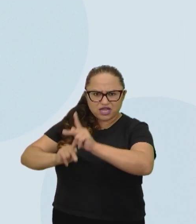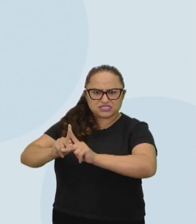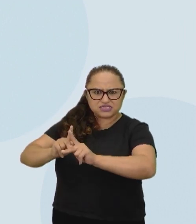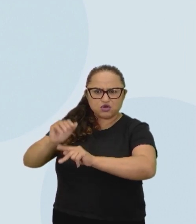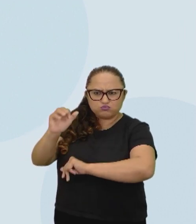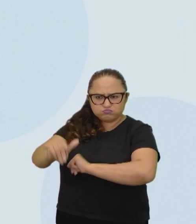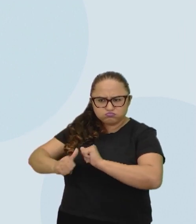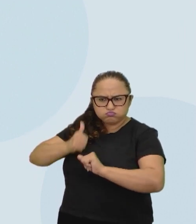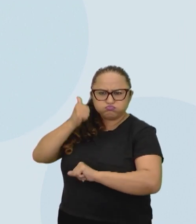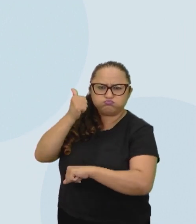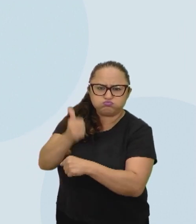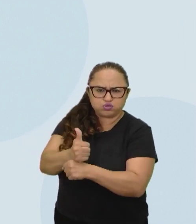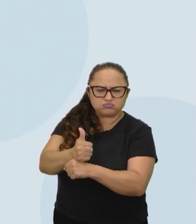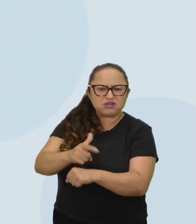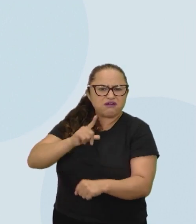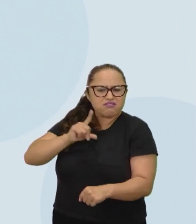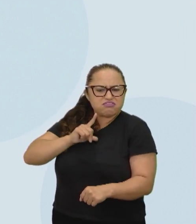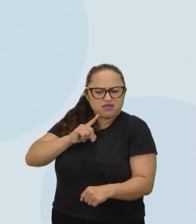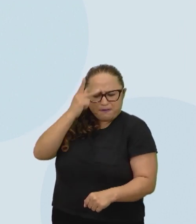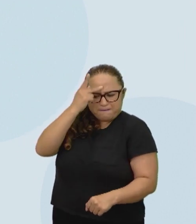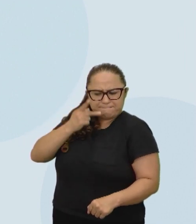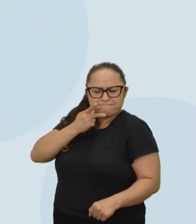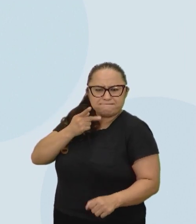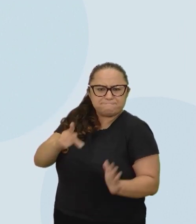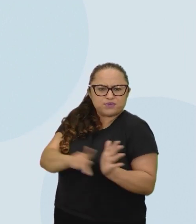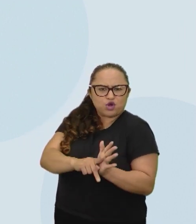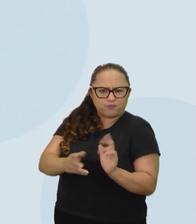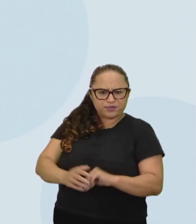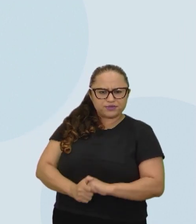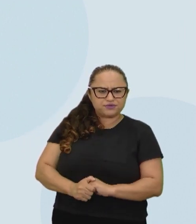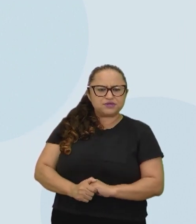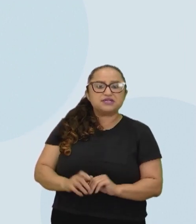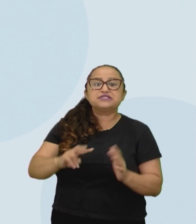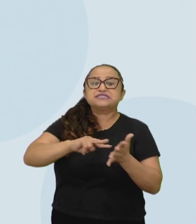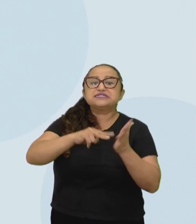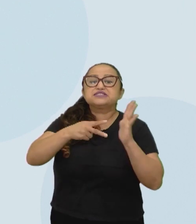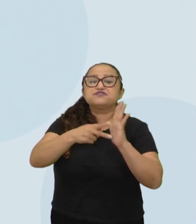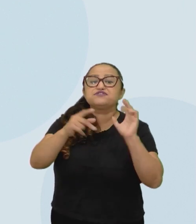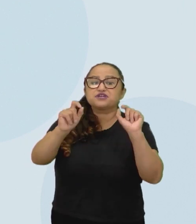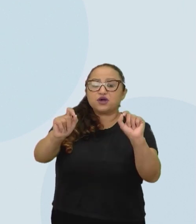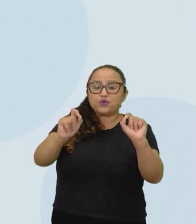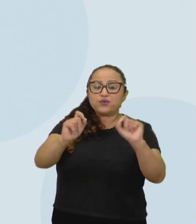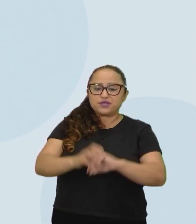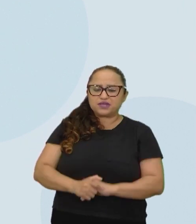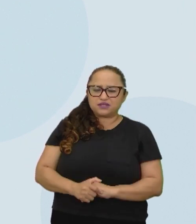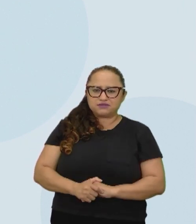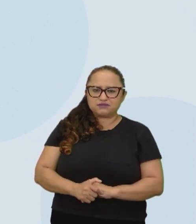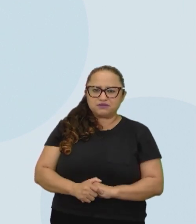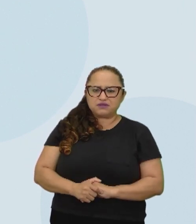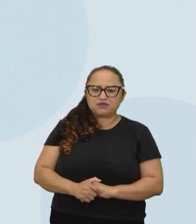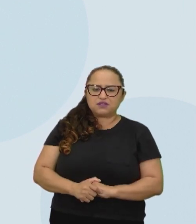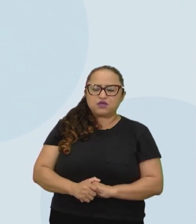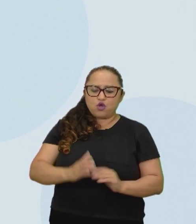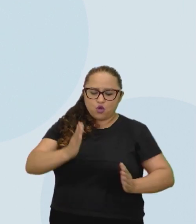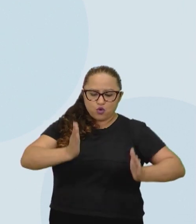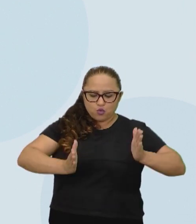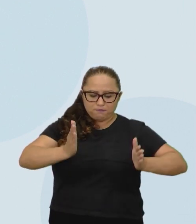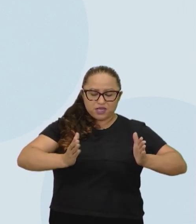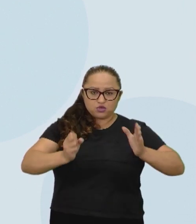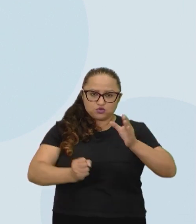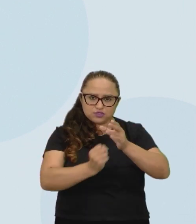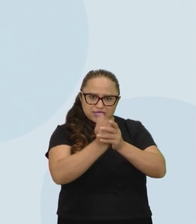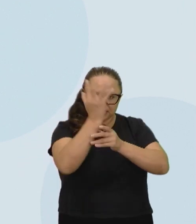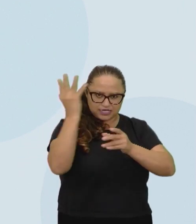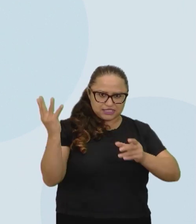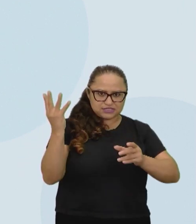esse princípio de autodeterminação dos povos? Significa que a partir dessa criação da ONU, a